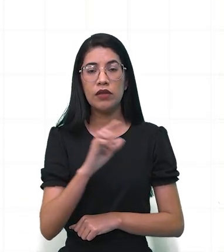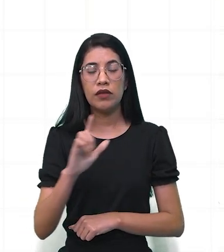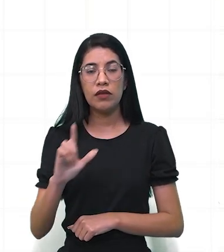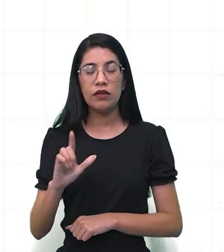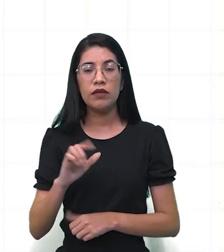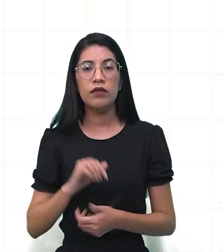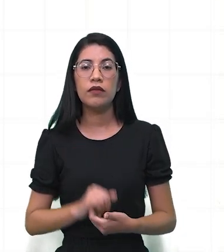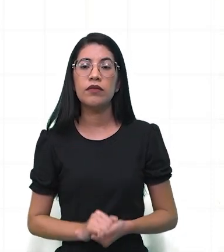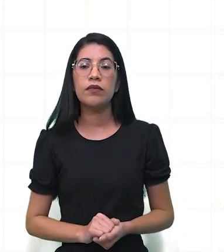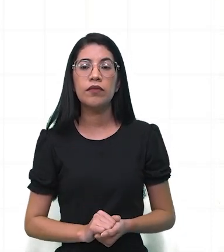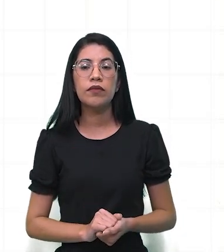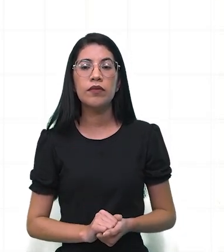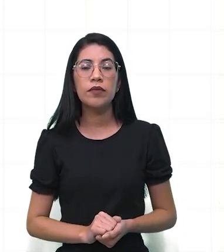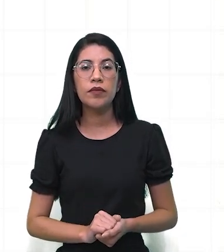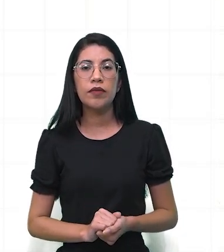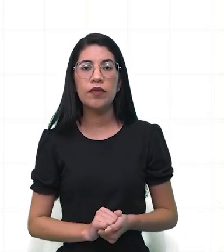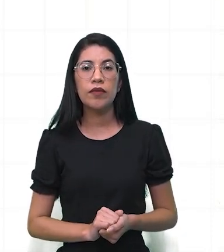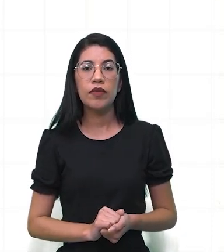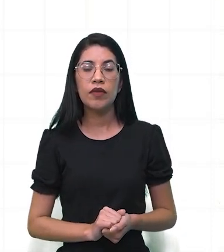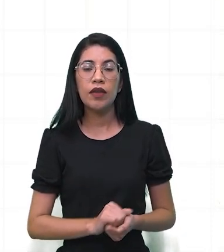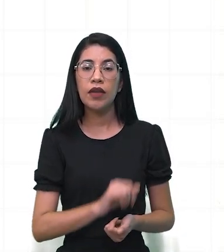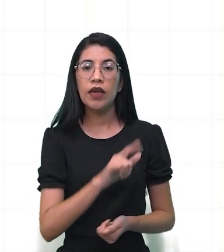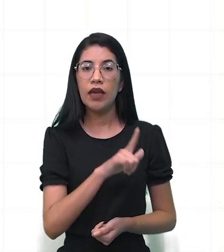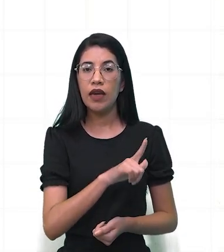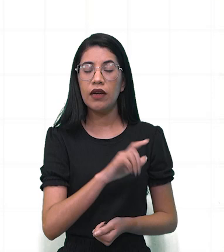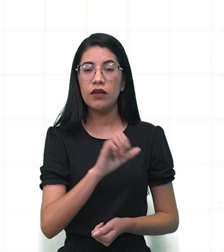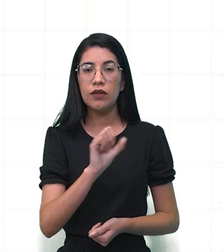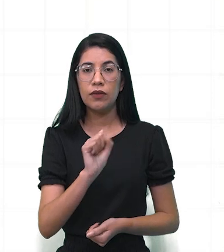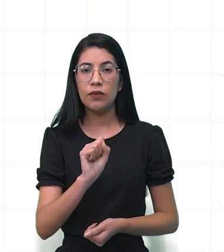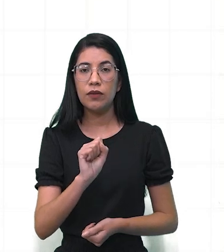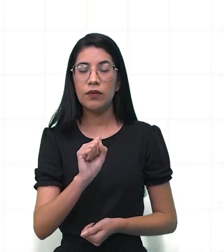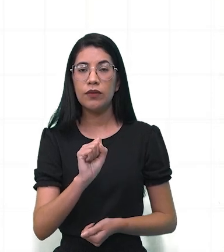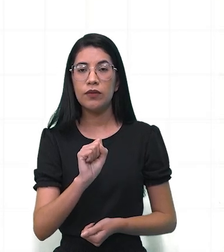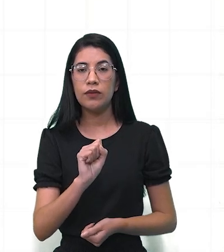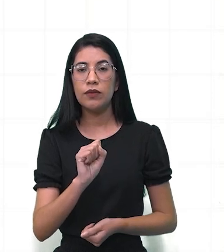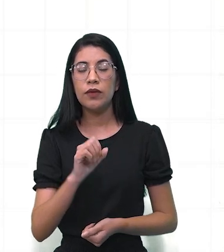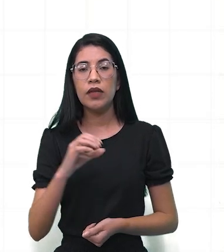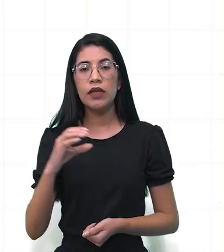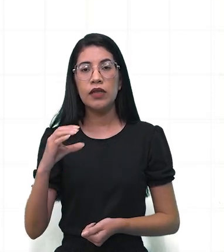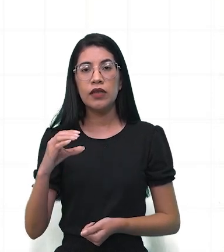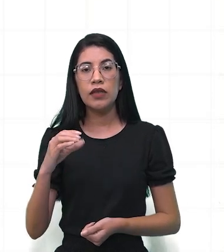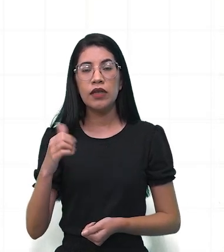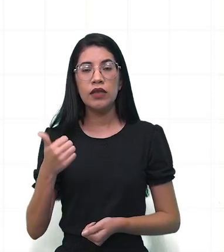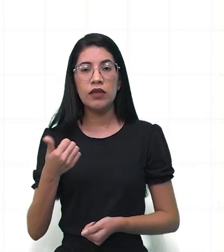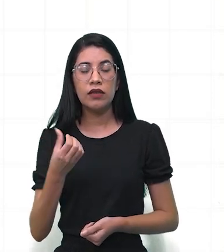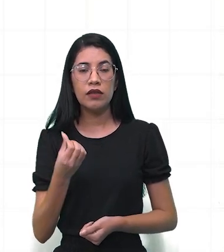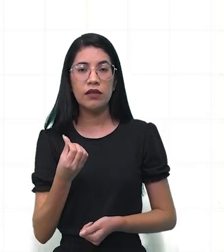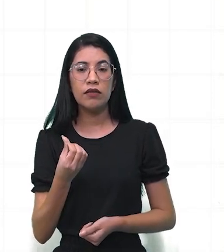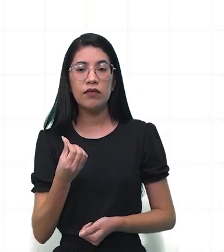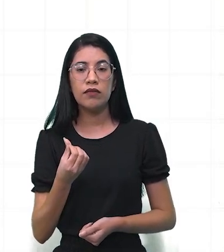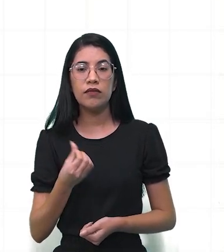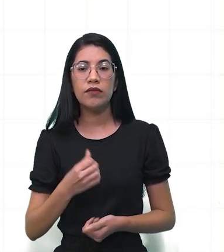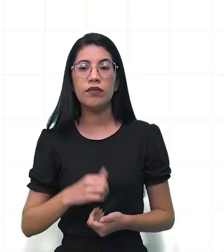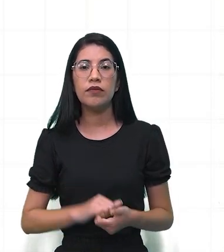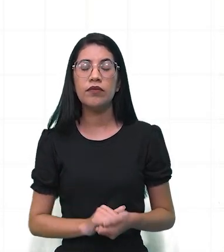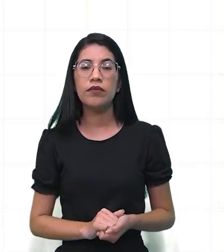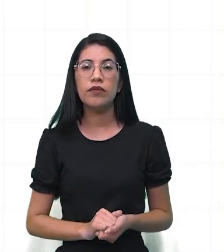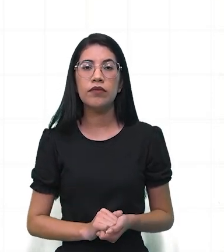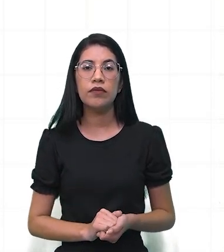8 centímetros e vou colocar aqui 16 centímetros. Vou colocar uma